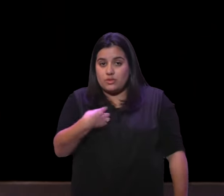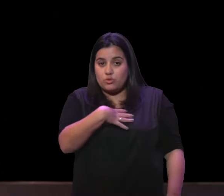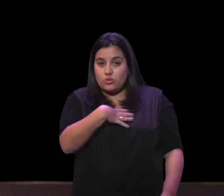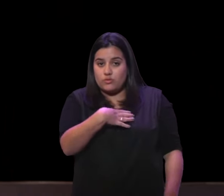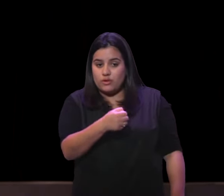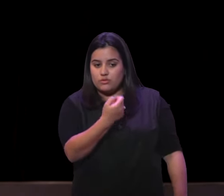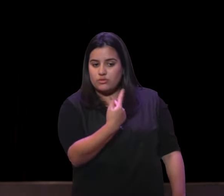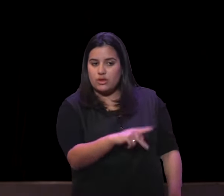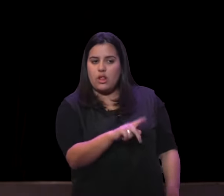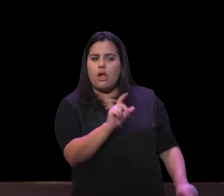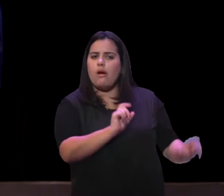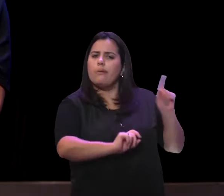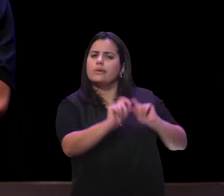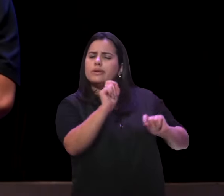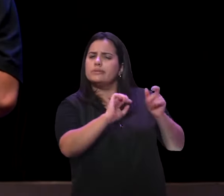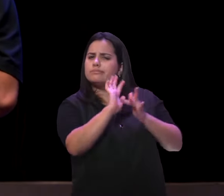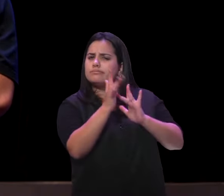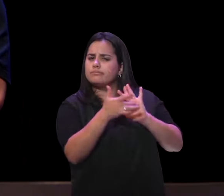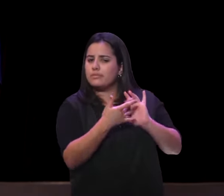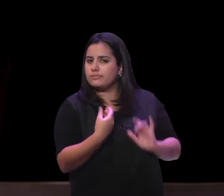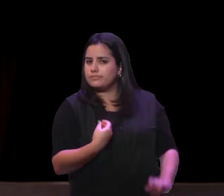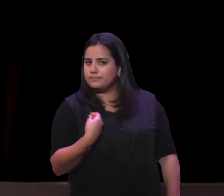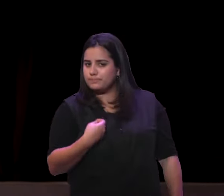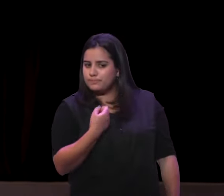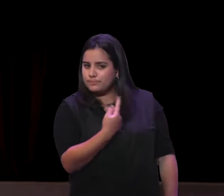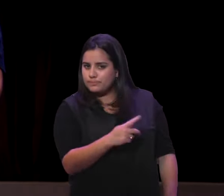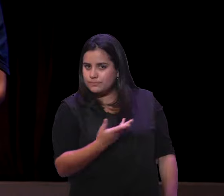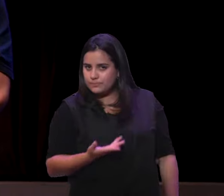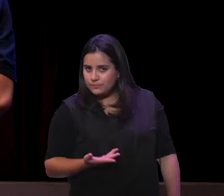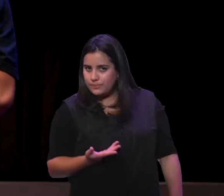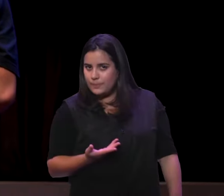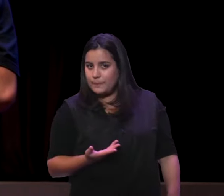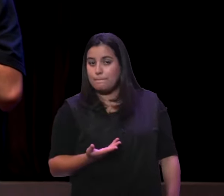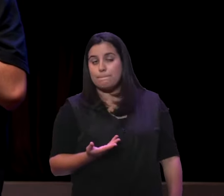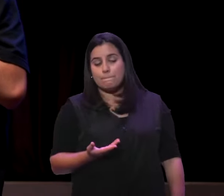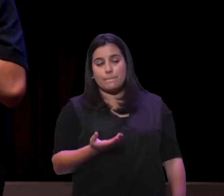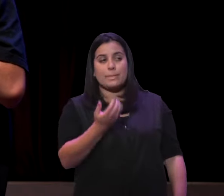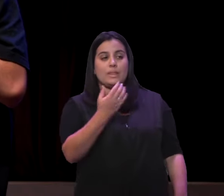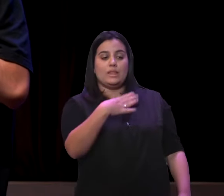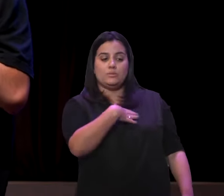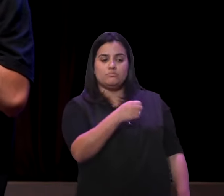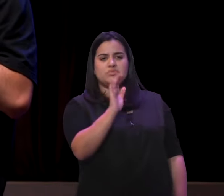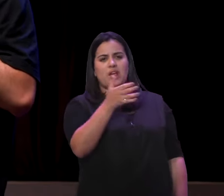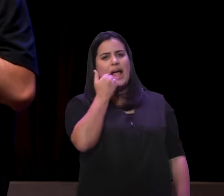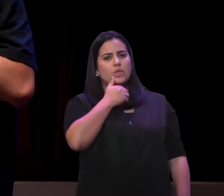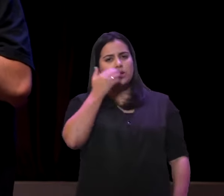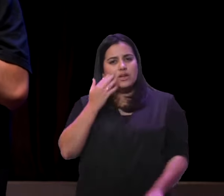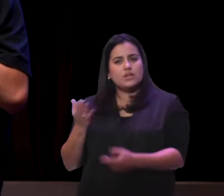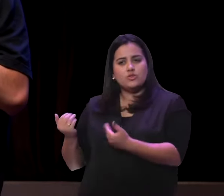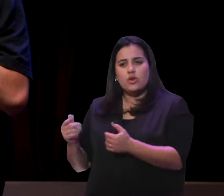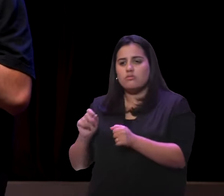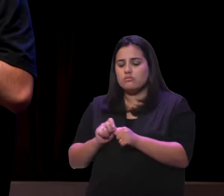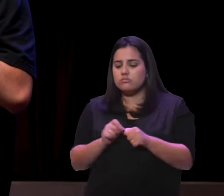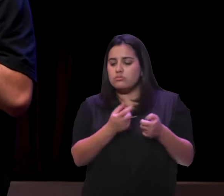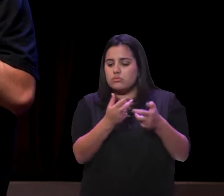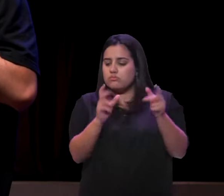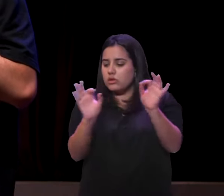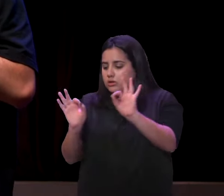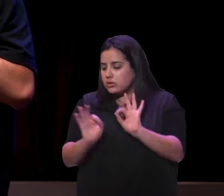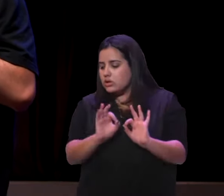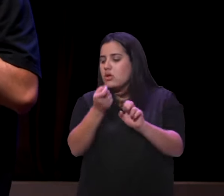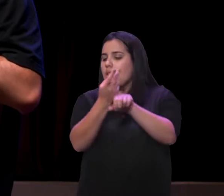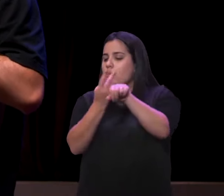fazendo. Enquanto os filhos dela, adolescentes, jovens, estavam fazendo tudo certinho,